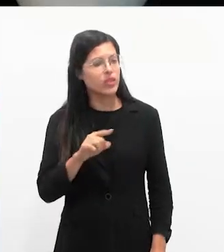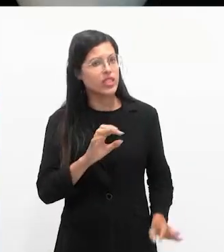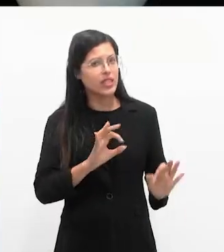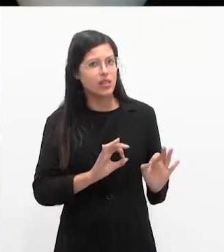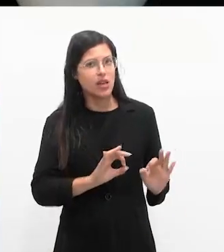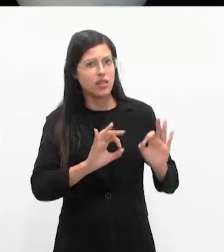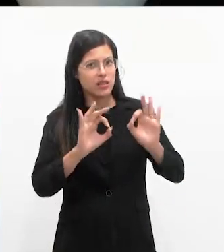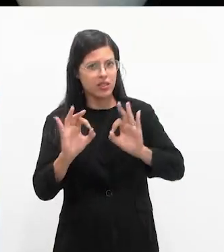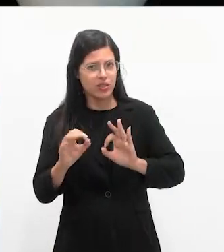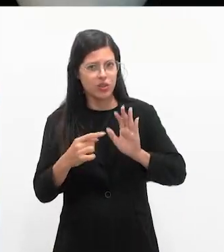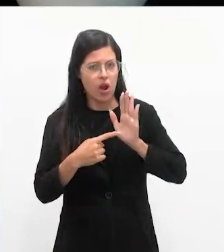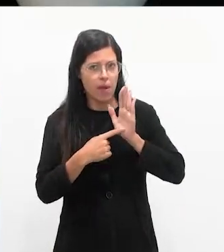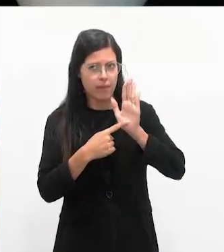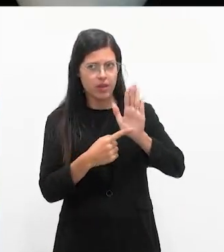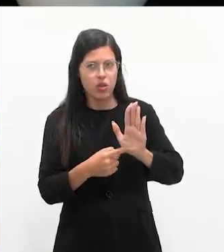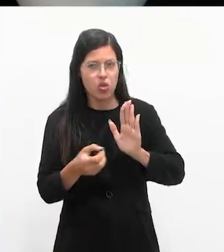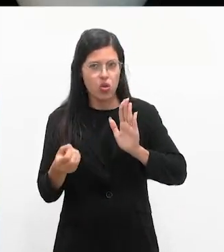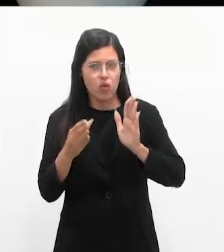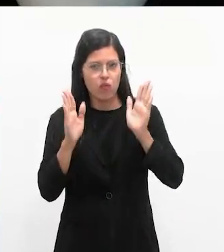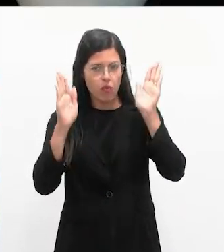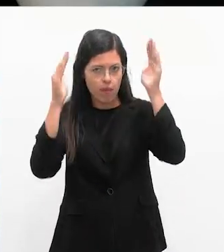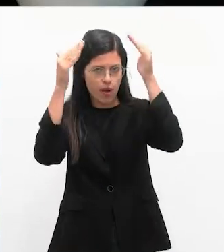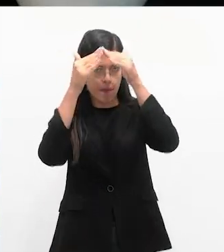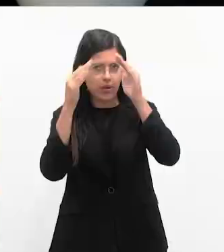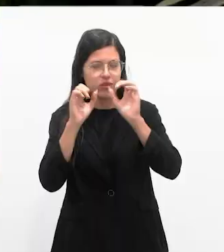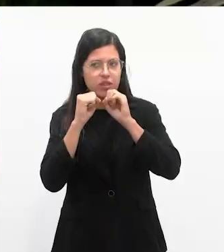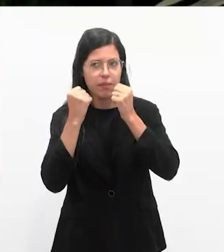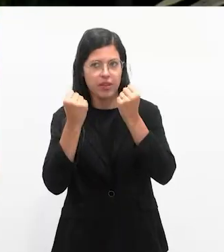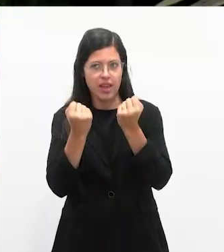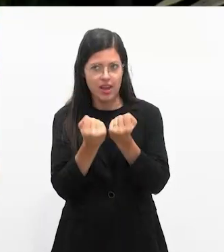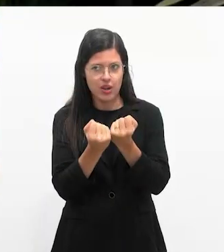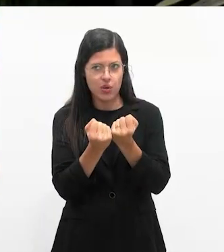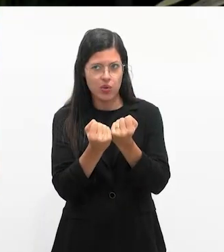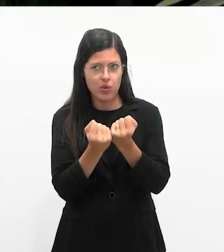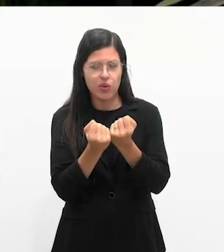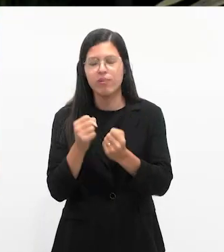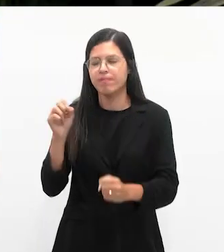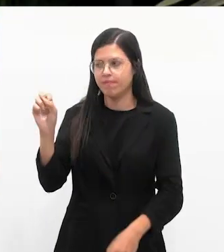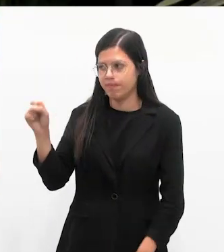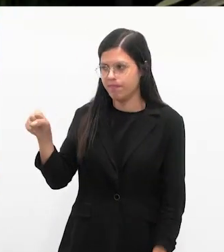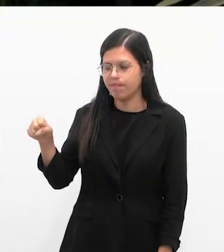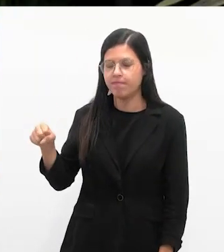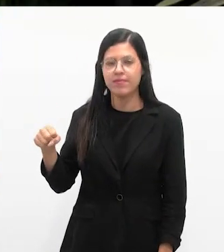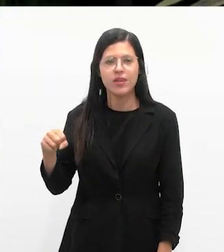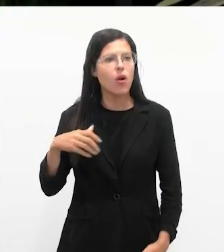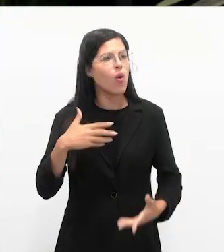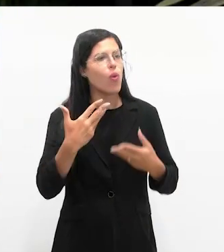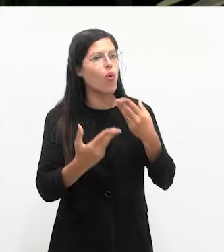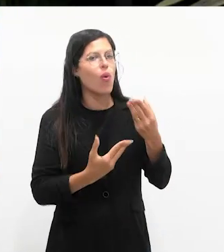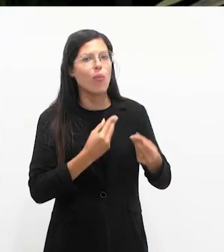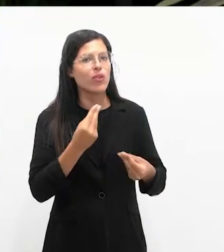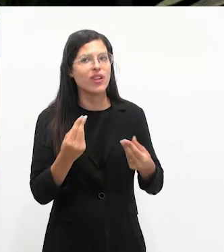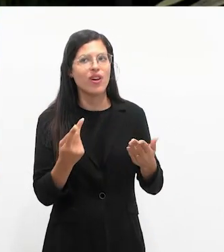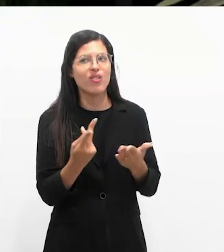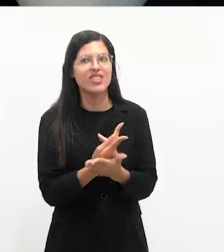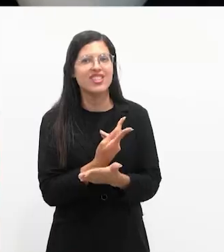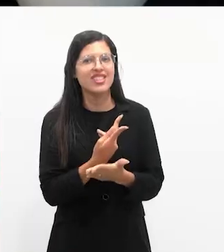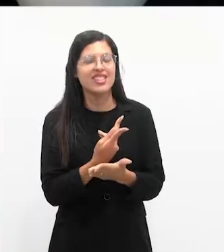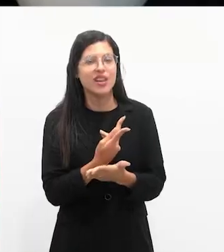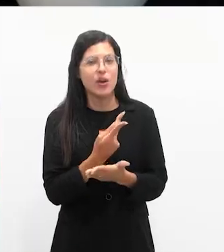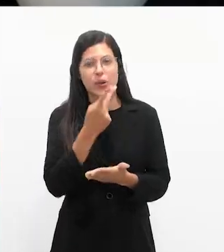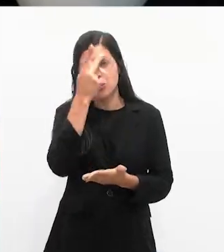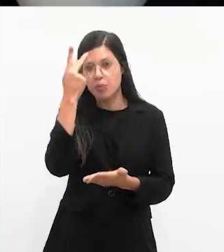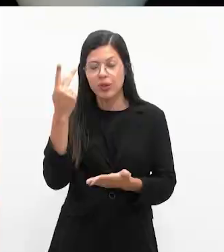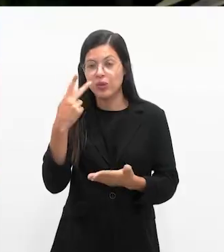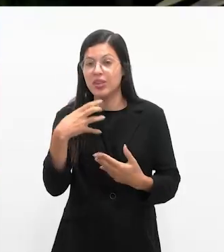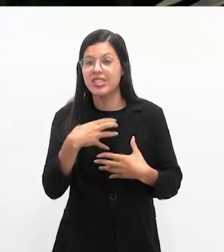a apresentação do novo Papa no seminário? Sim. Como foi a reunião? Como foi a